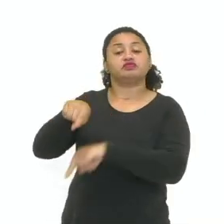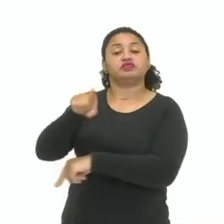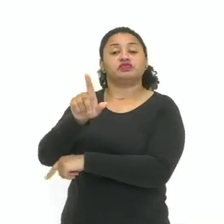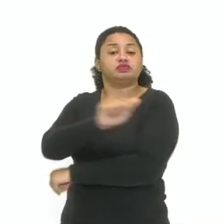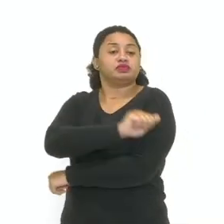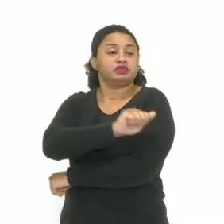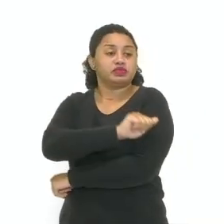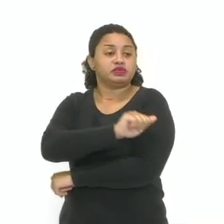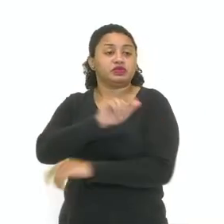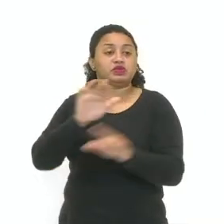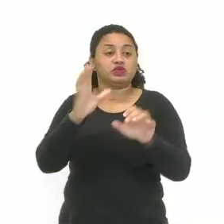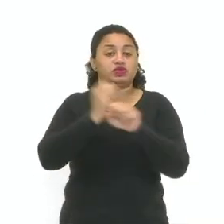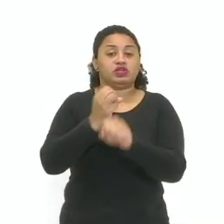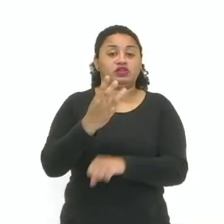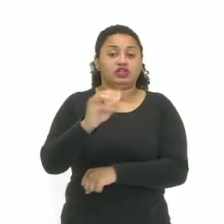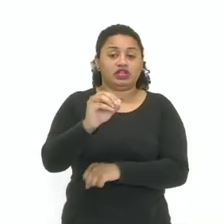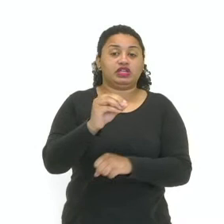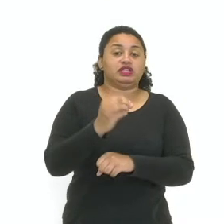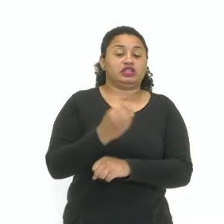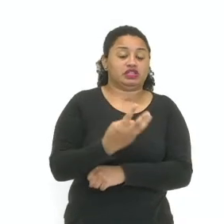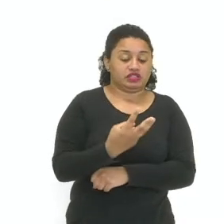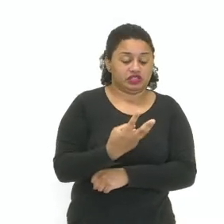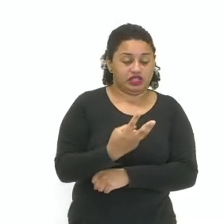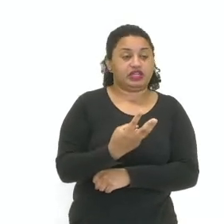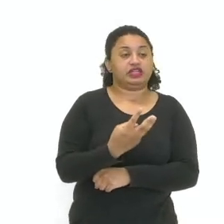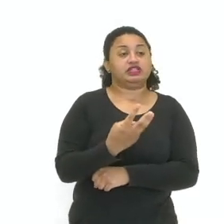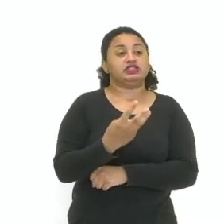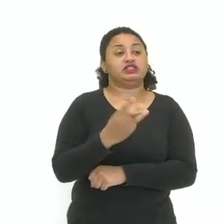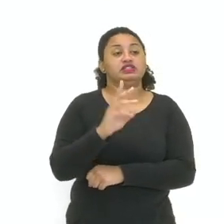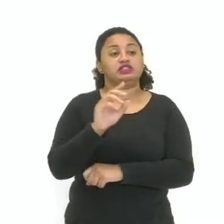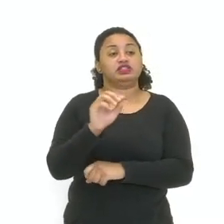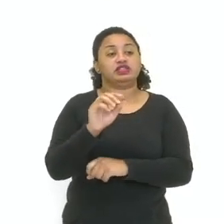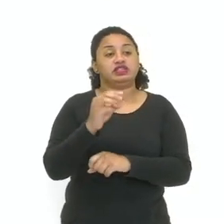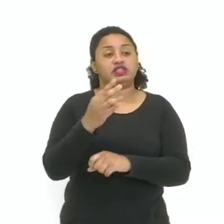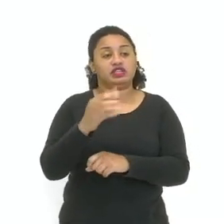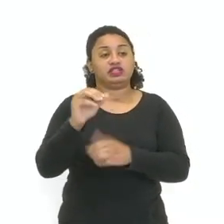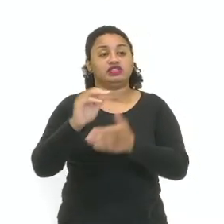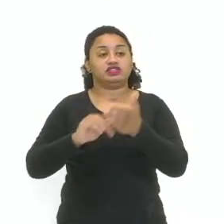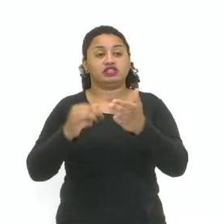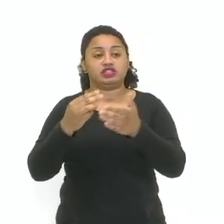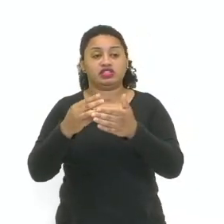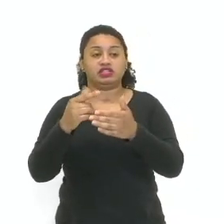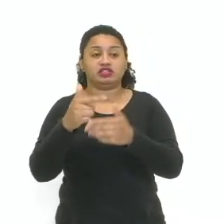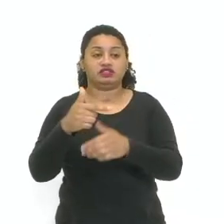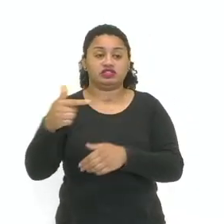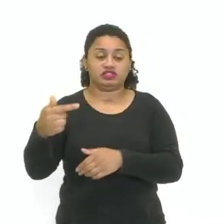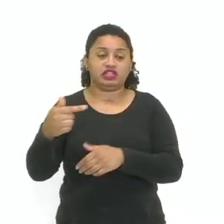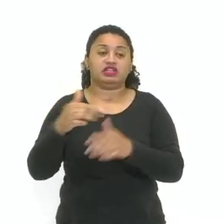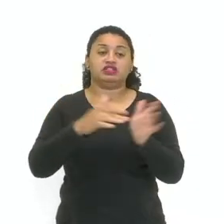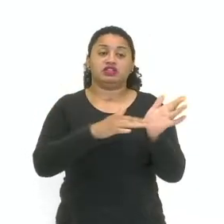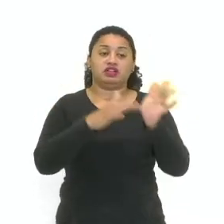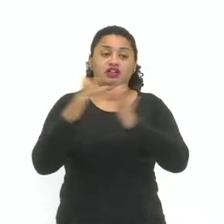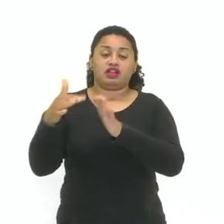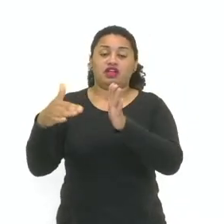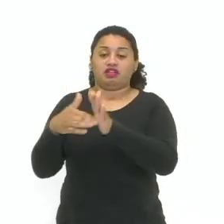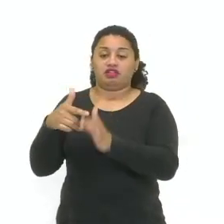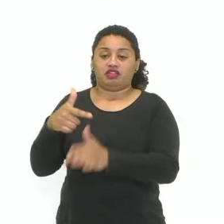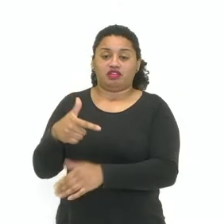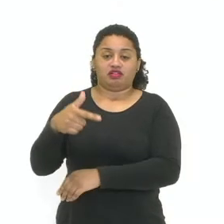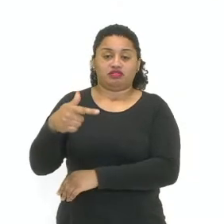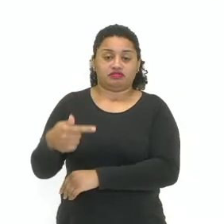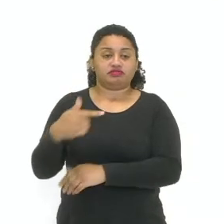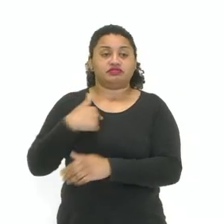30, 30 menos 3, 27. Vou com o princípio multiplicativo até o 27,